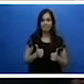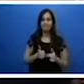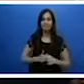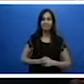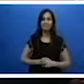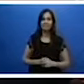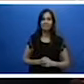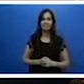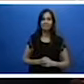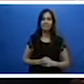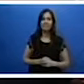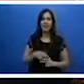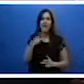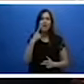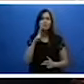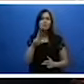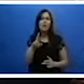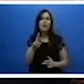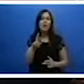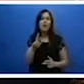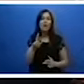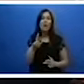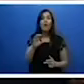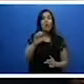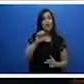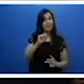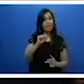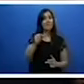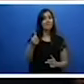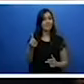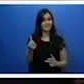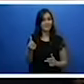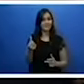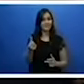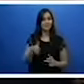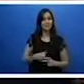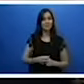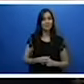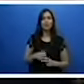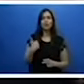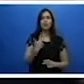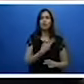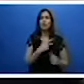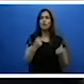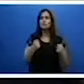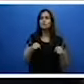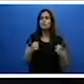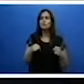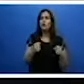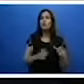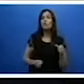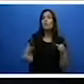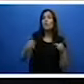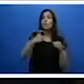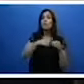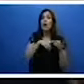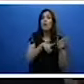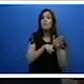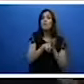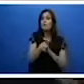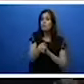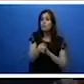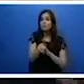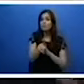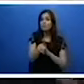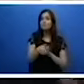tá? Ou seja, agora nós já temos resposta. Mas nós precisamos voltar na pergunta para